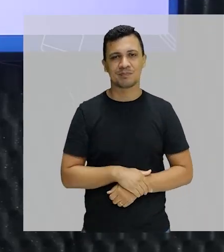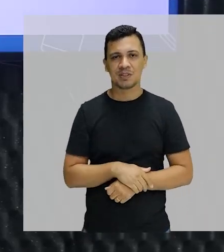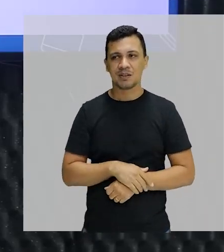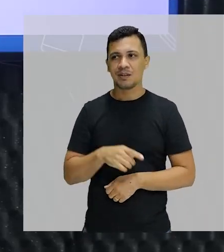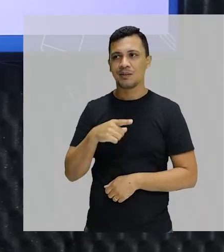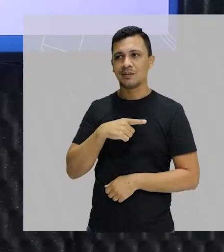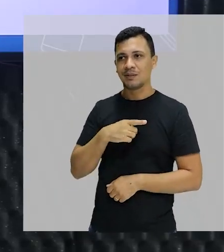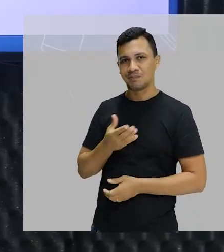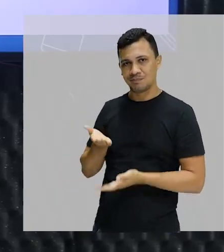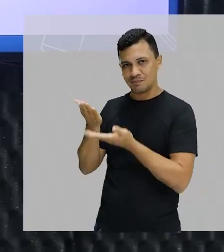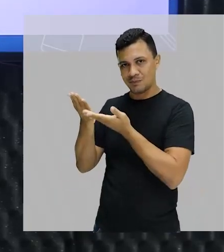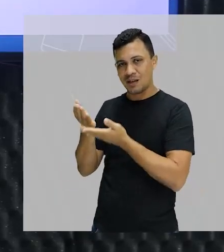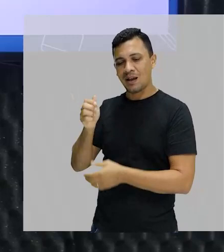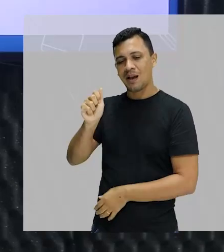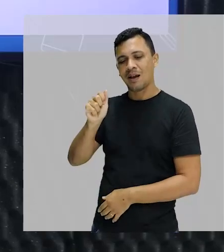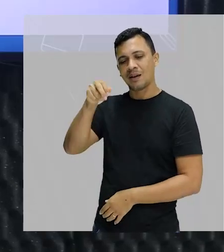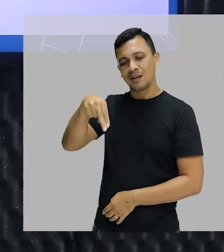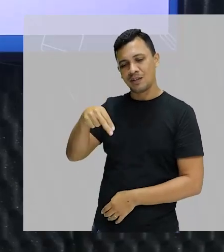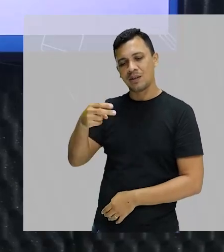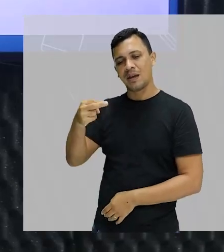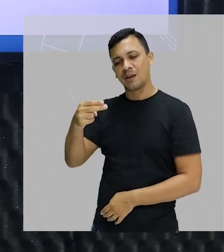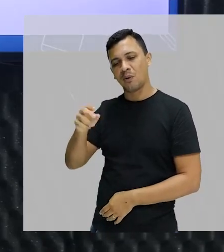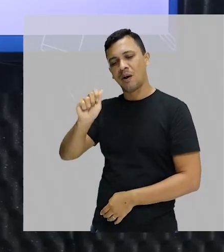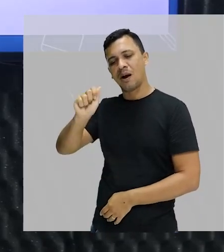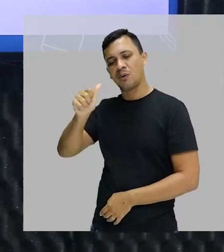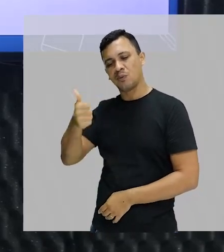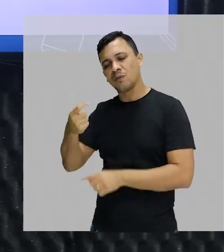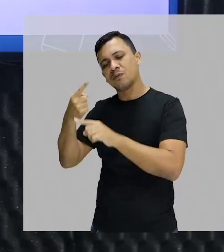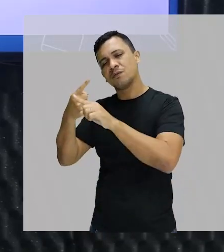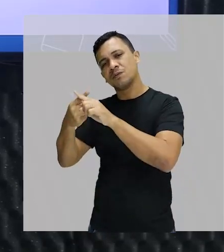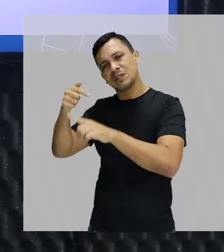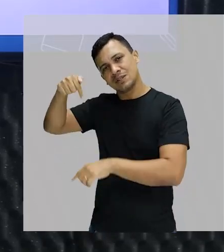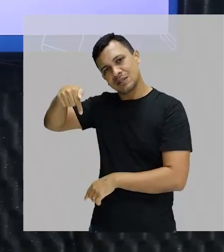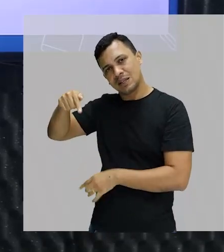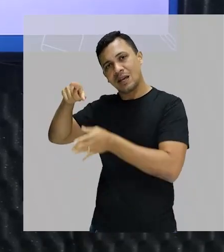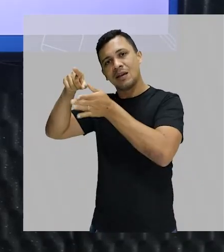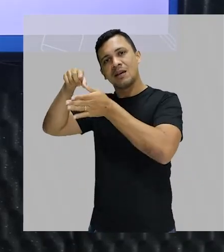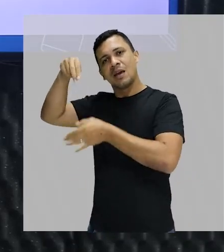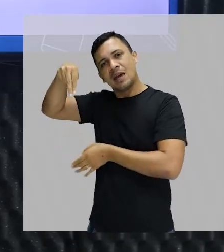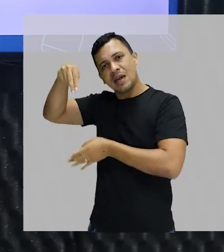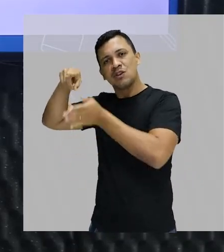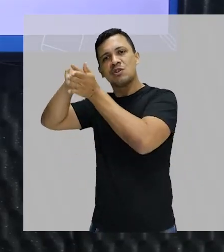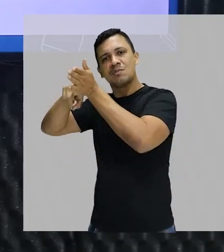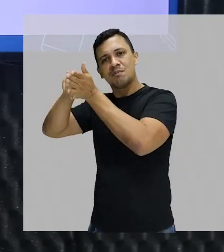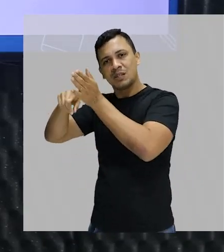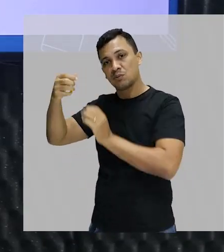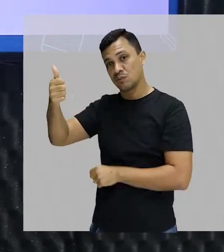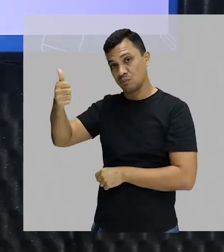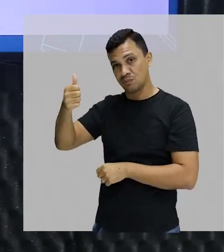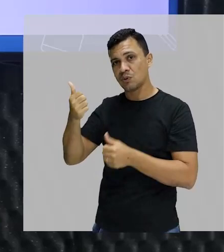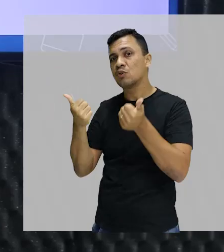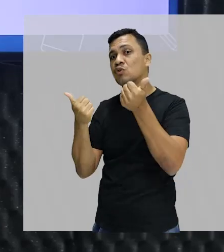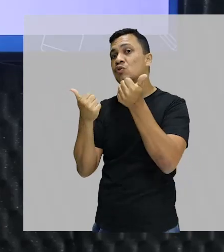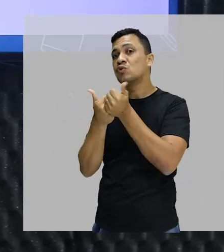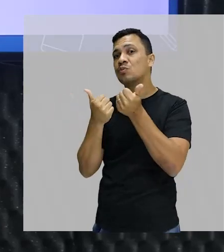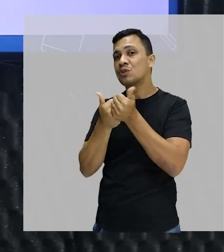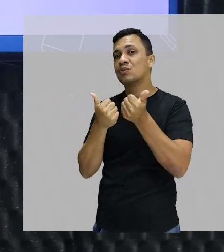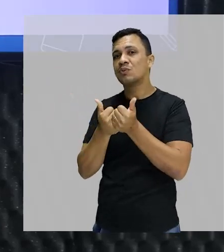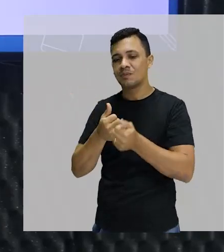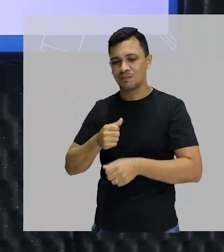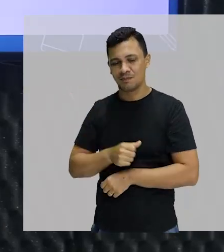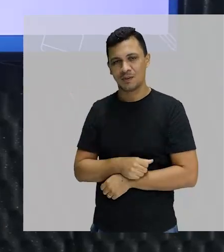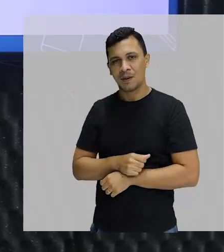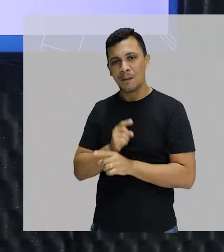mesma fórmula, ó, a n igual a 1 vezes Q elevado a n menos 1. Substituindo agora, para que